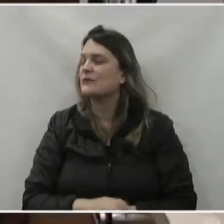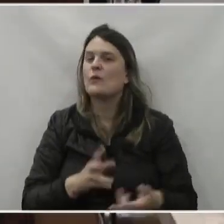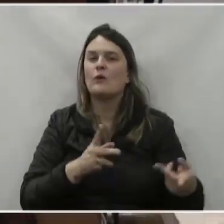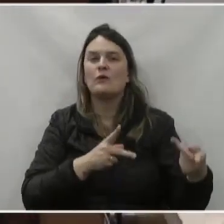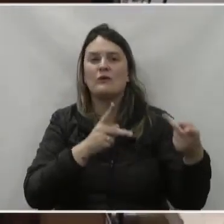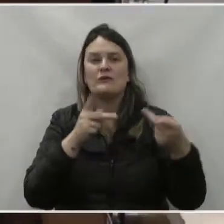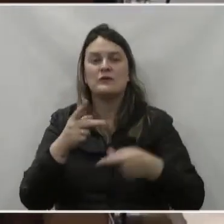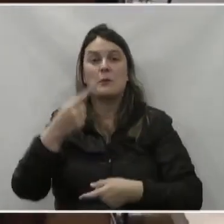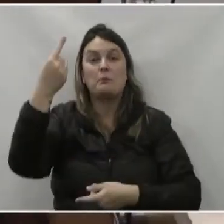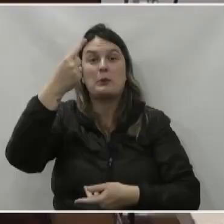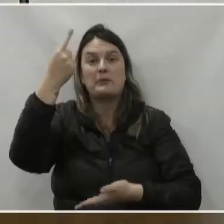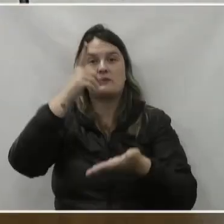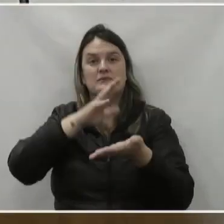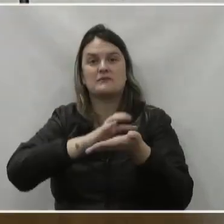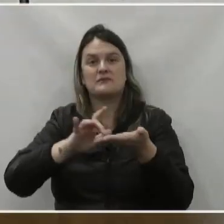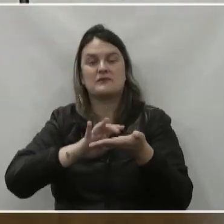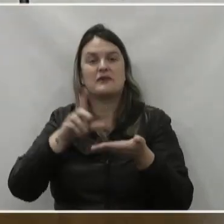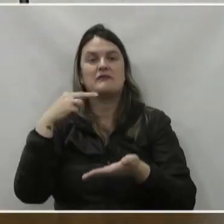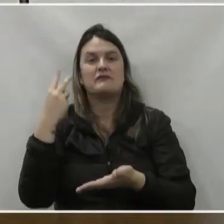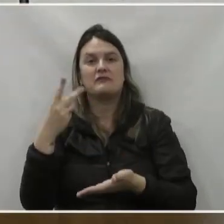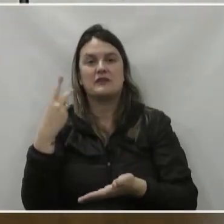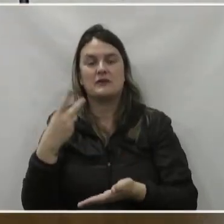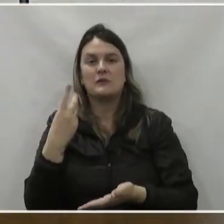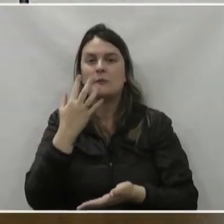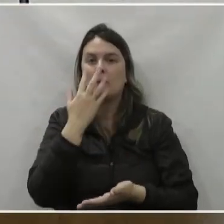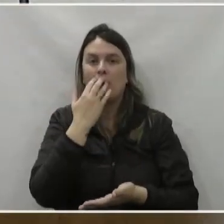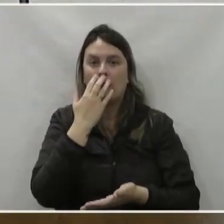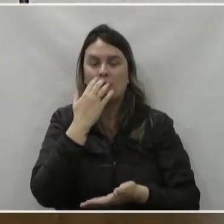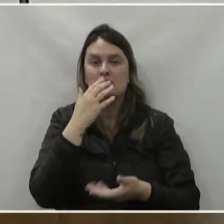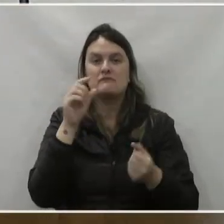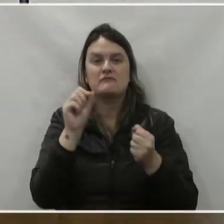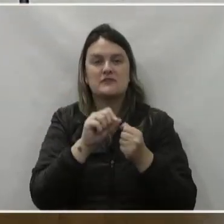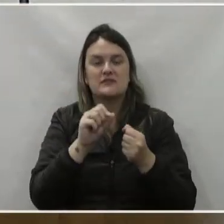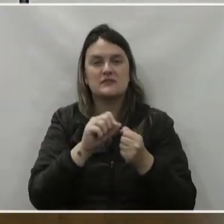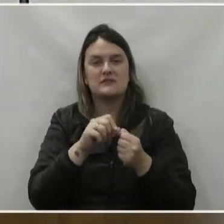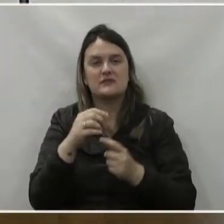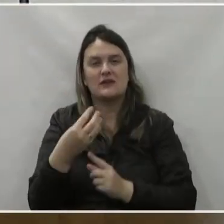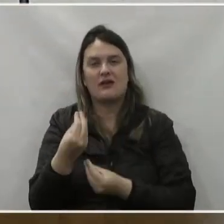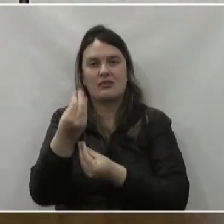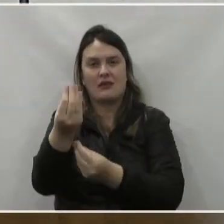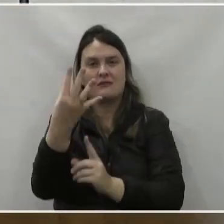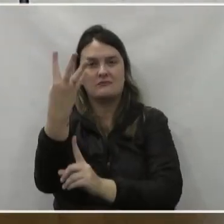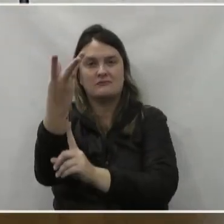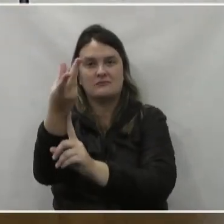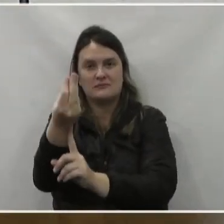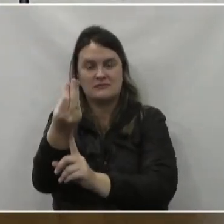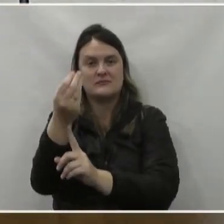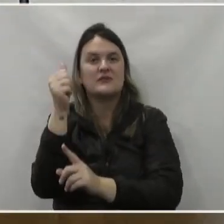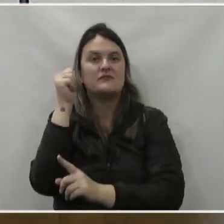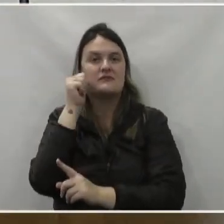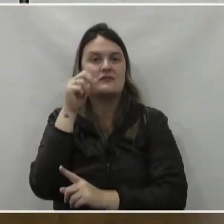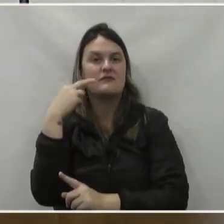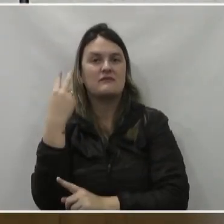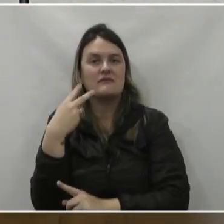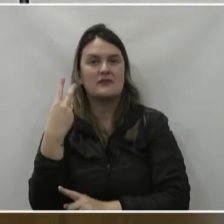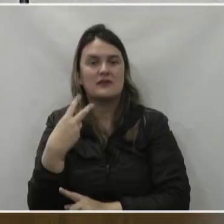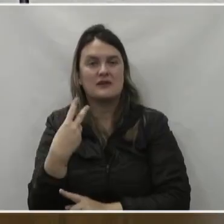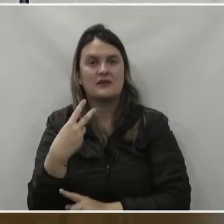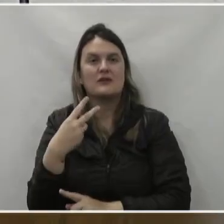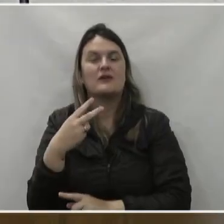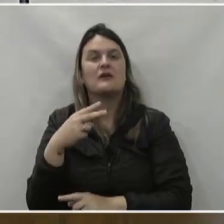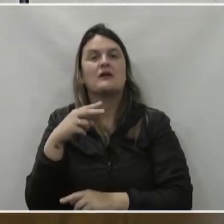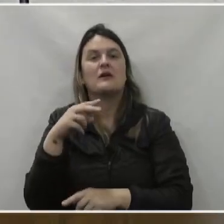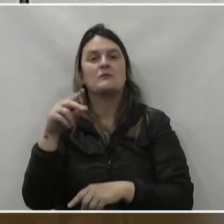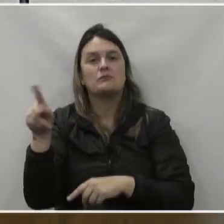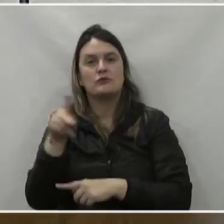Convido o primeiro secretário, vereador Marco Borracha Caus, para fazer a entrega da homenagem à vereadora, licenciada